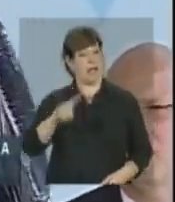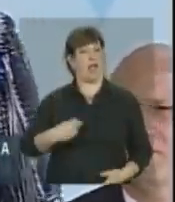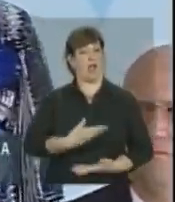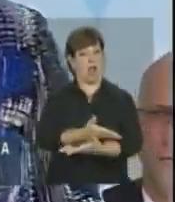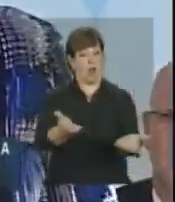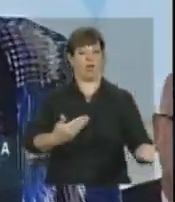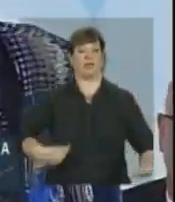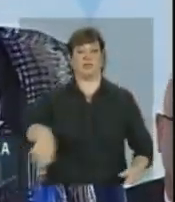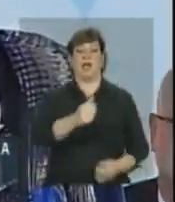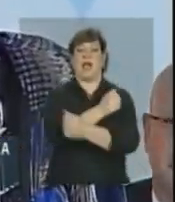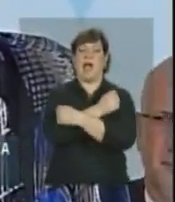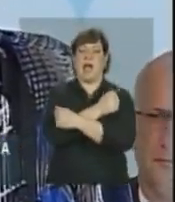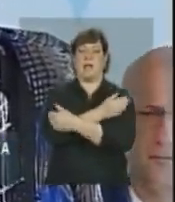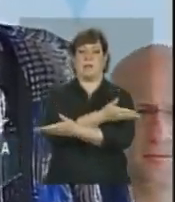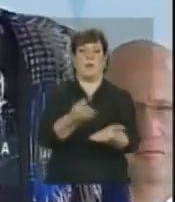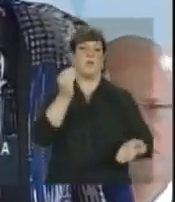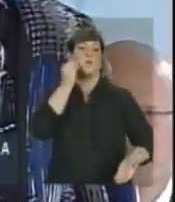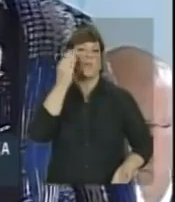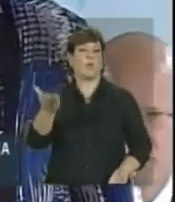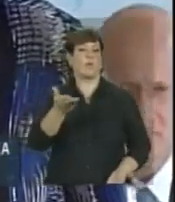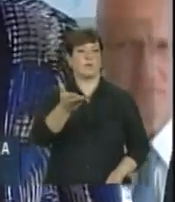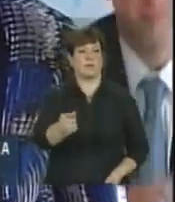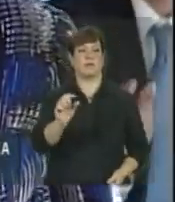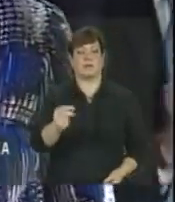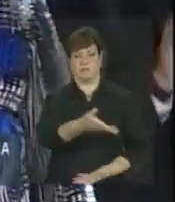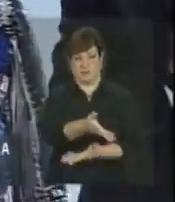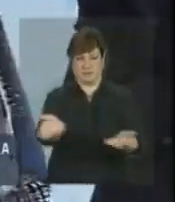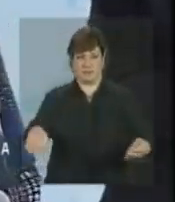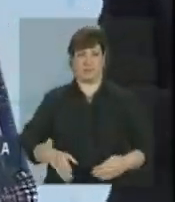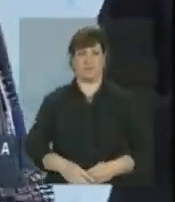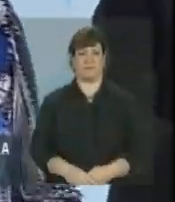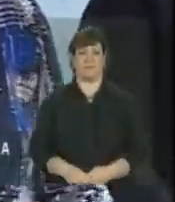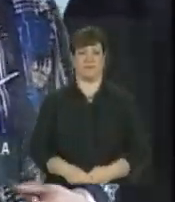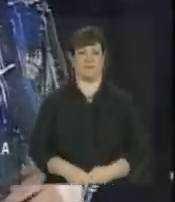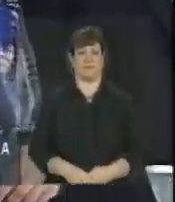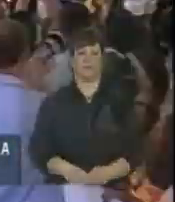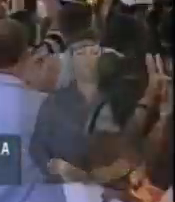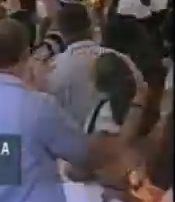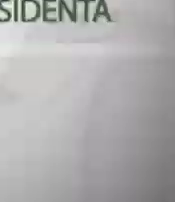de vocês. Um abraço e um beijo para vocês.